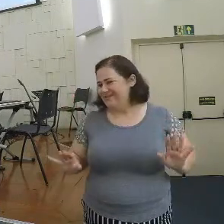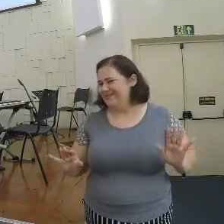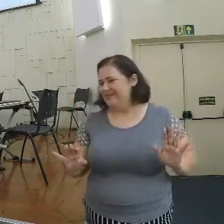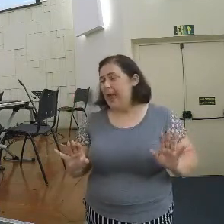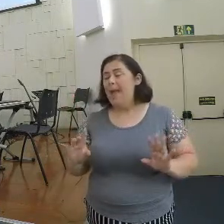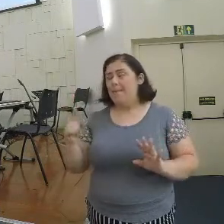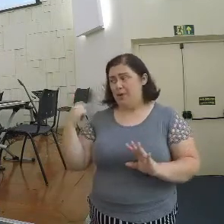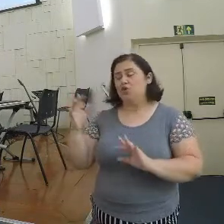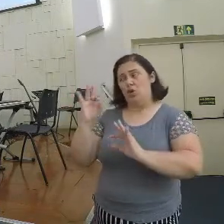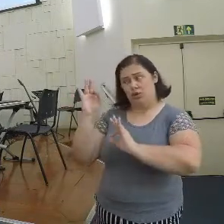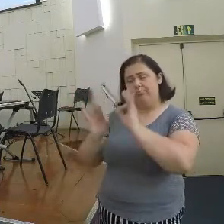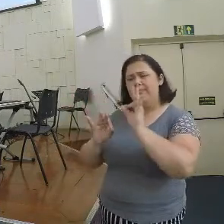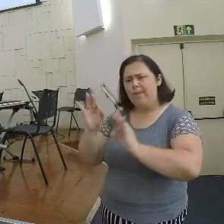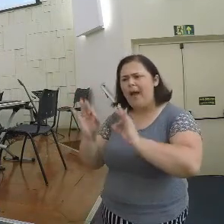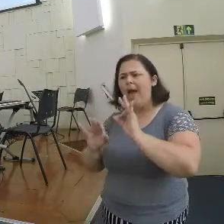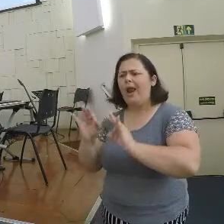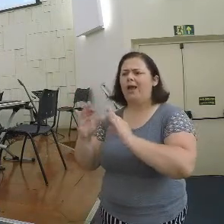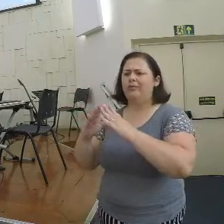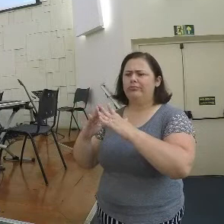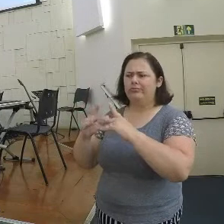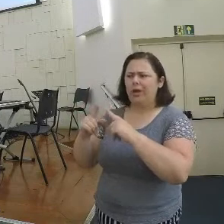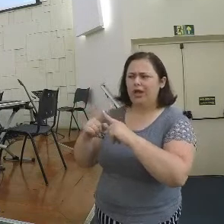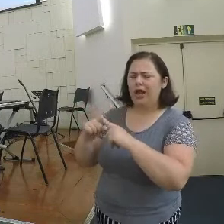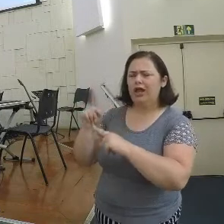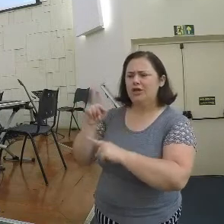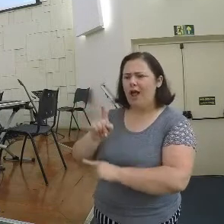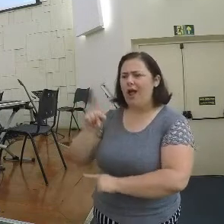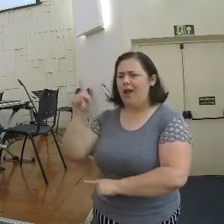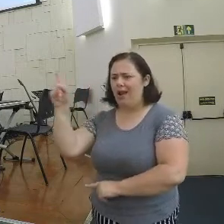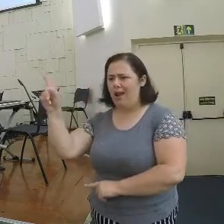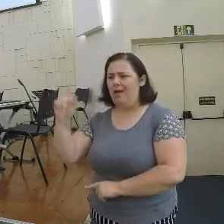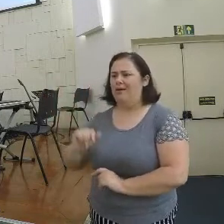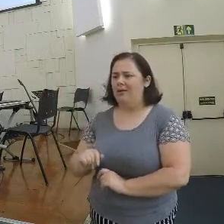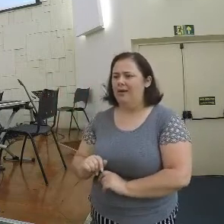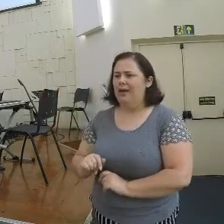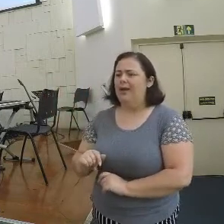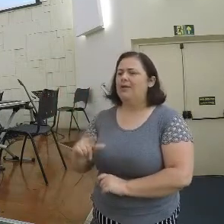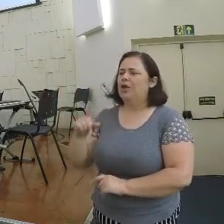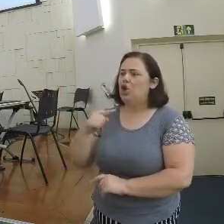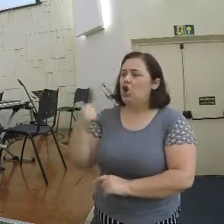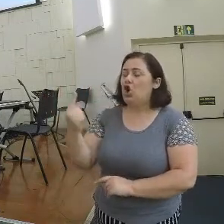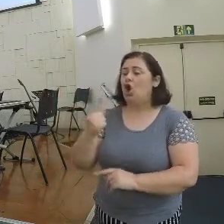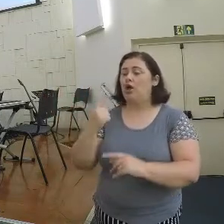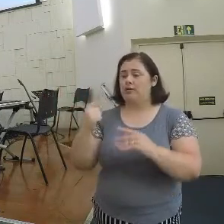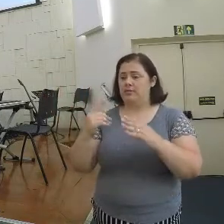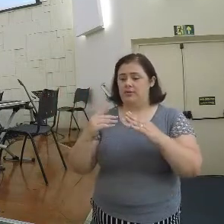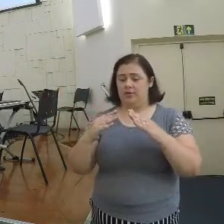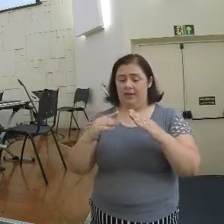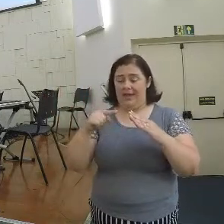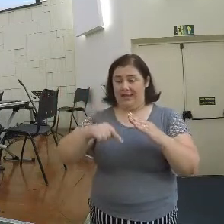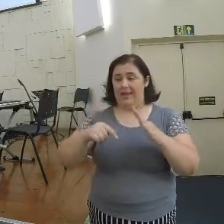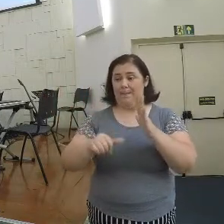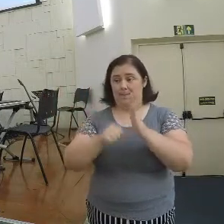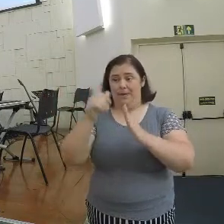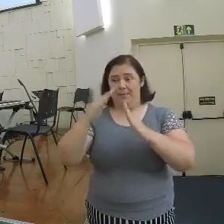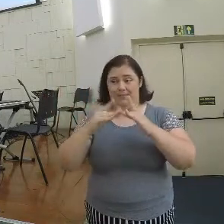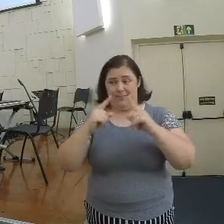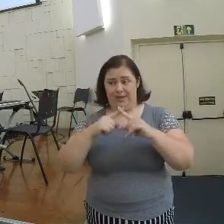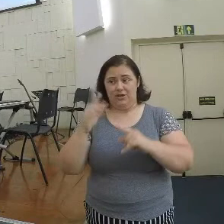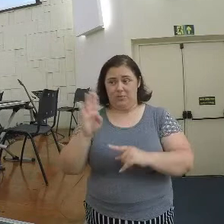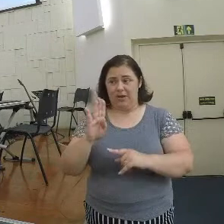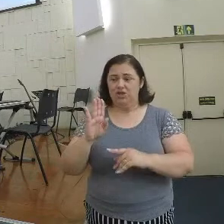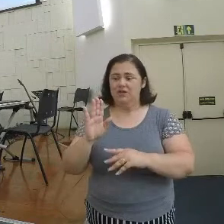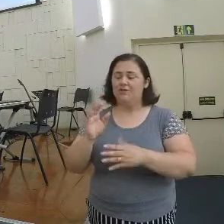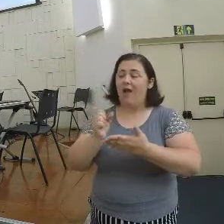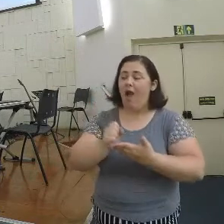coração para uma notícia dessa? Que Deus te dê, meu irmão, visão de fé, e que você diga